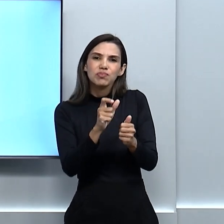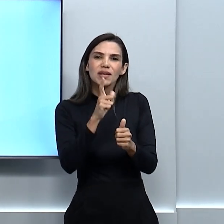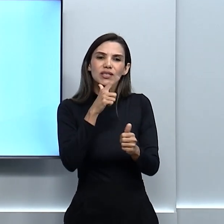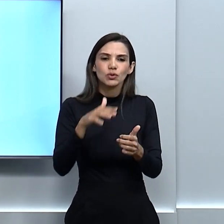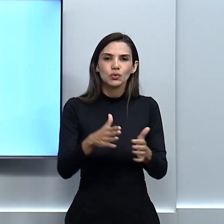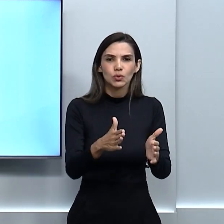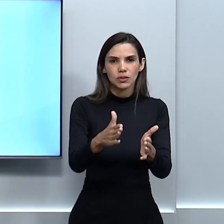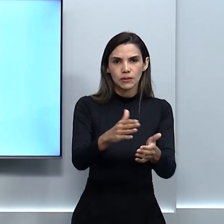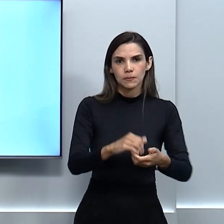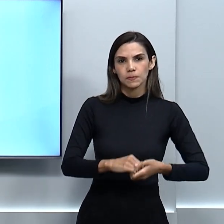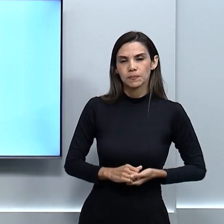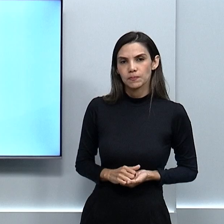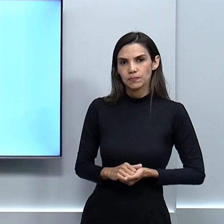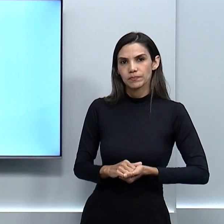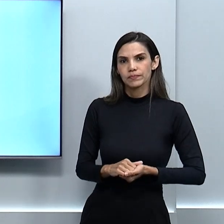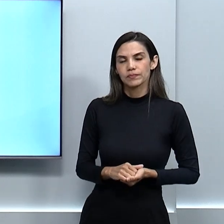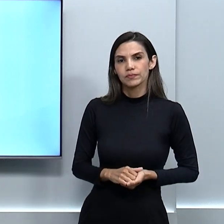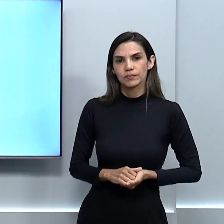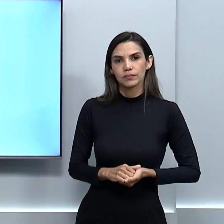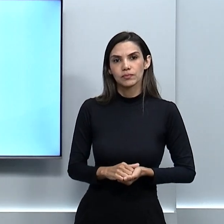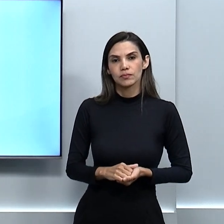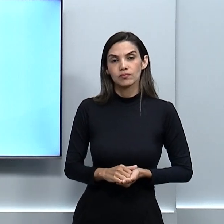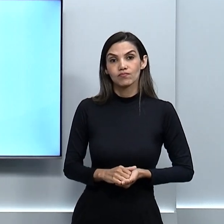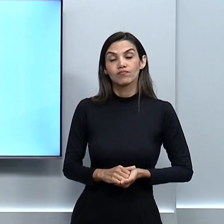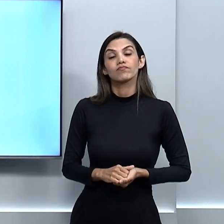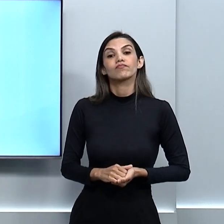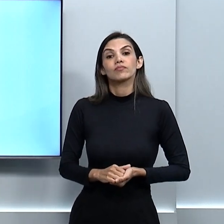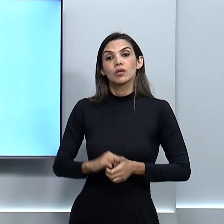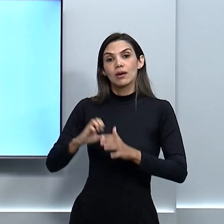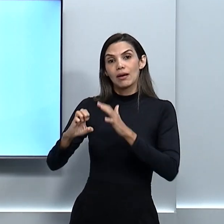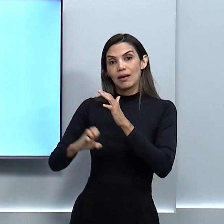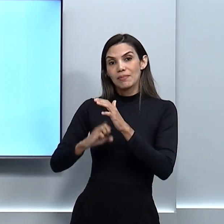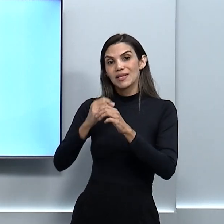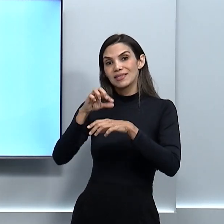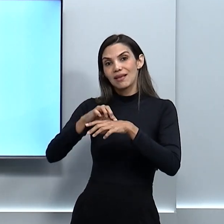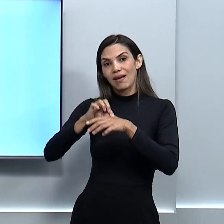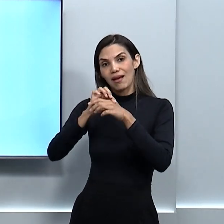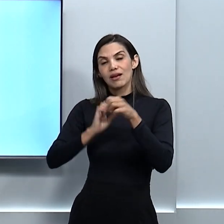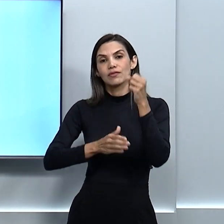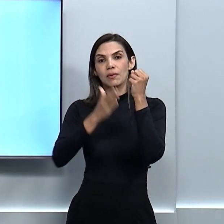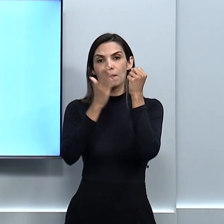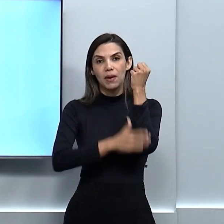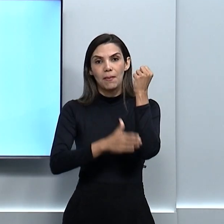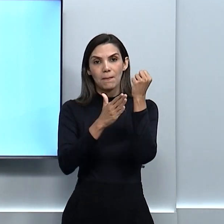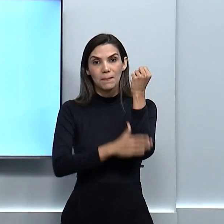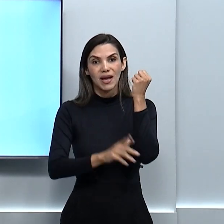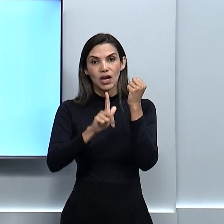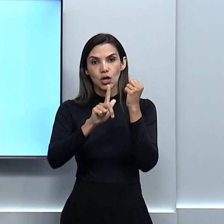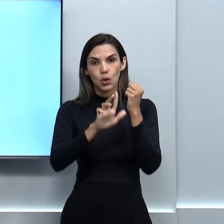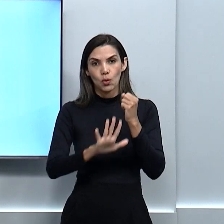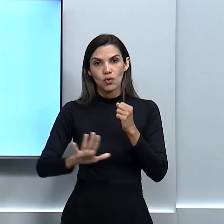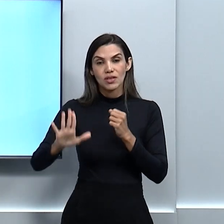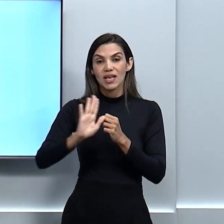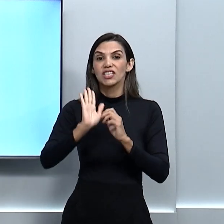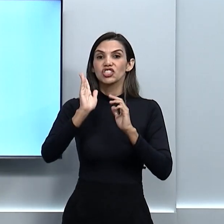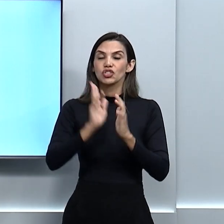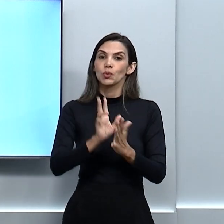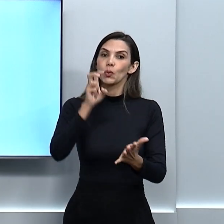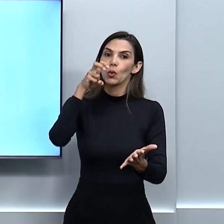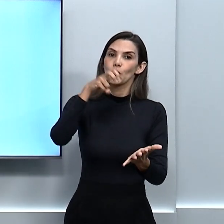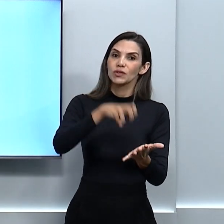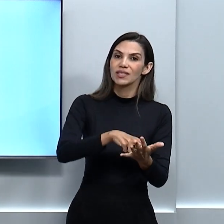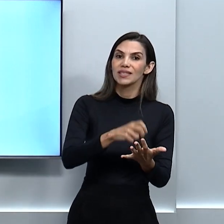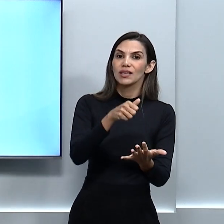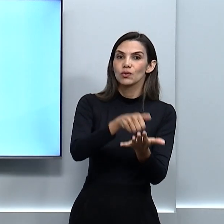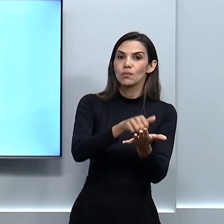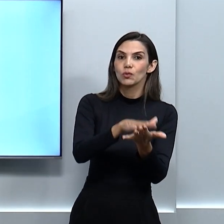da cidade. Bom, e o frigorífico Goiás foi condenado a pagar R$130 mil por